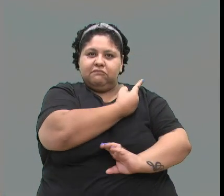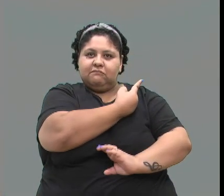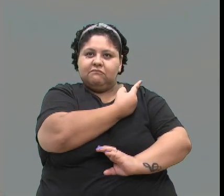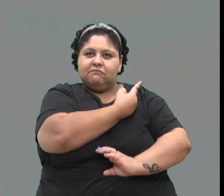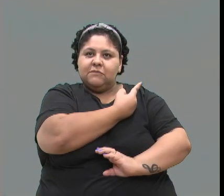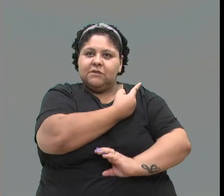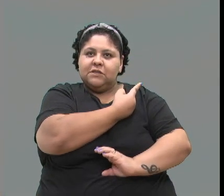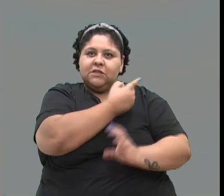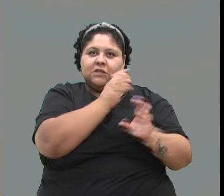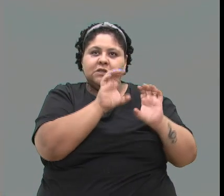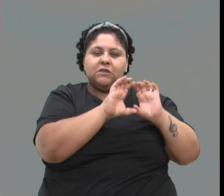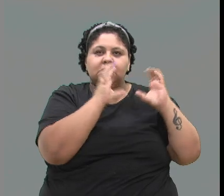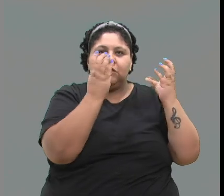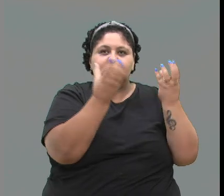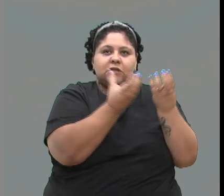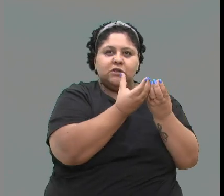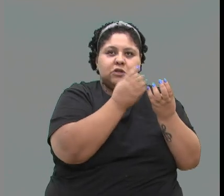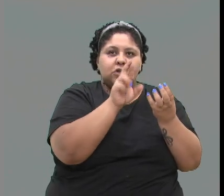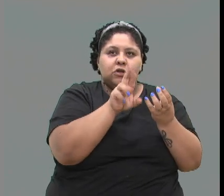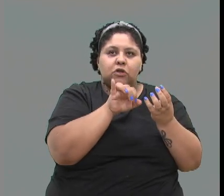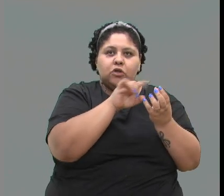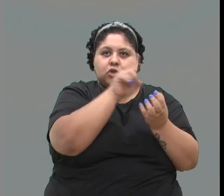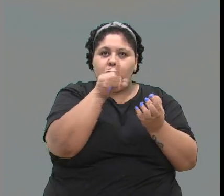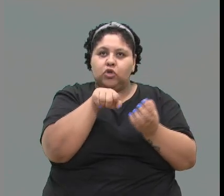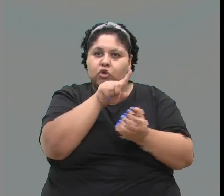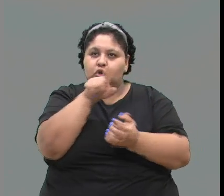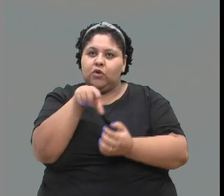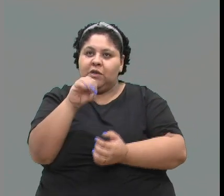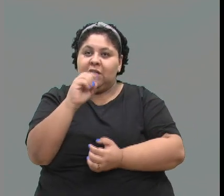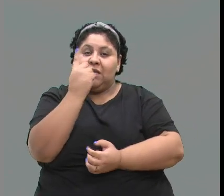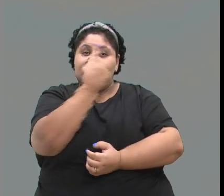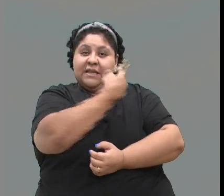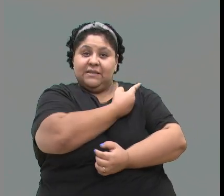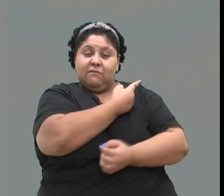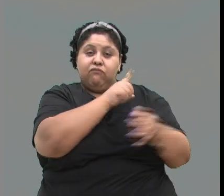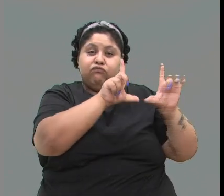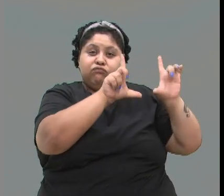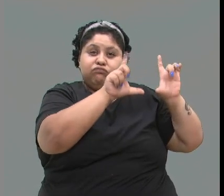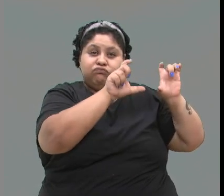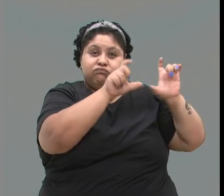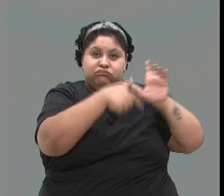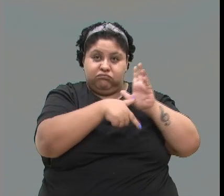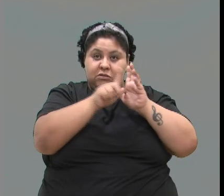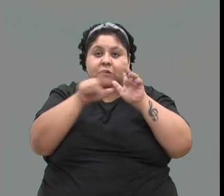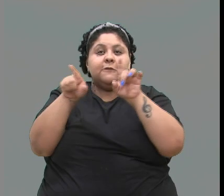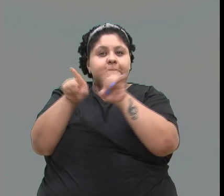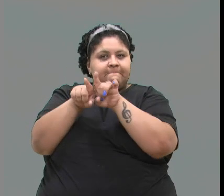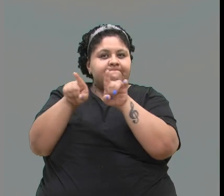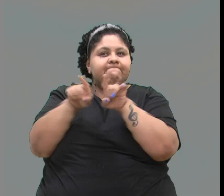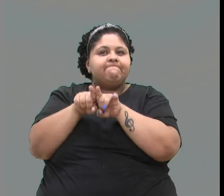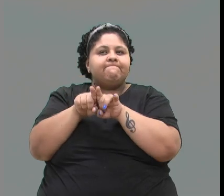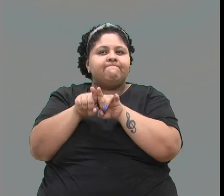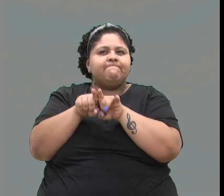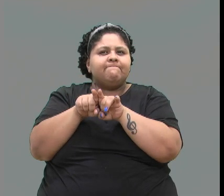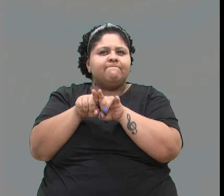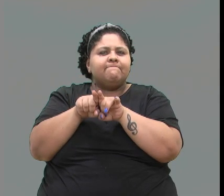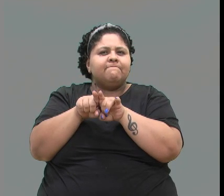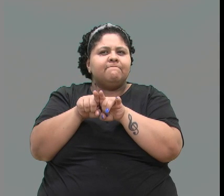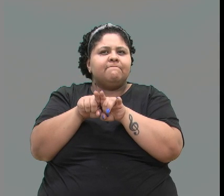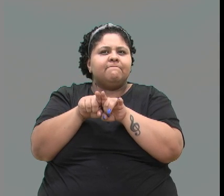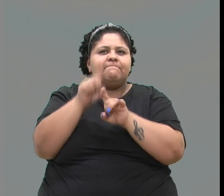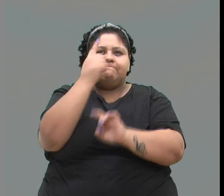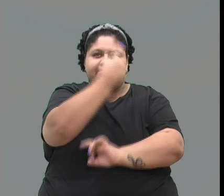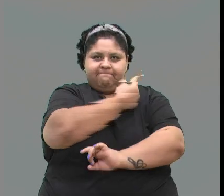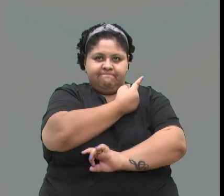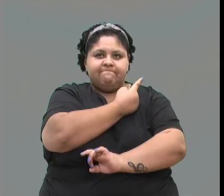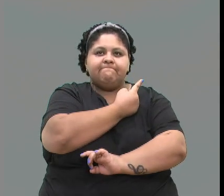pela comunidade do Desvio Risso. Essa foto específica e a anterior, elas são lá... Não, essa não, é